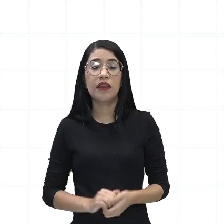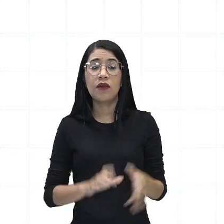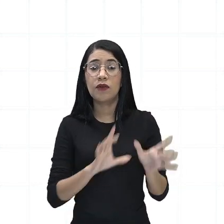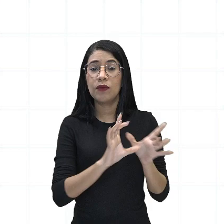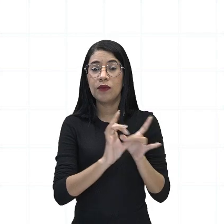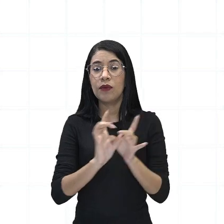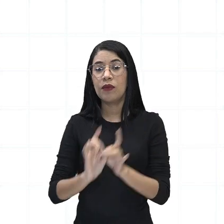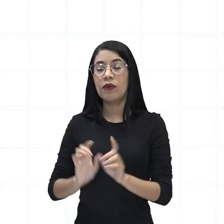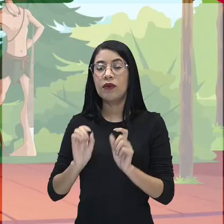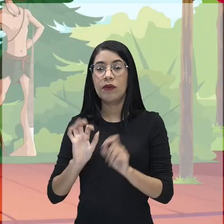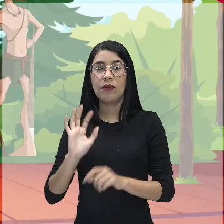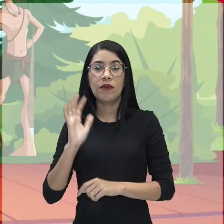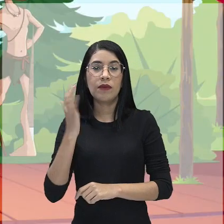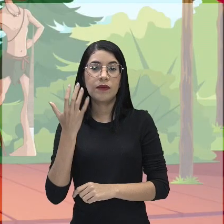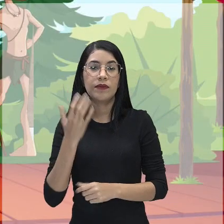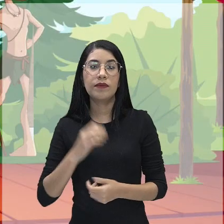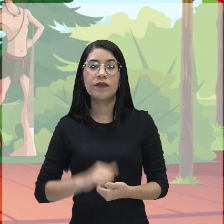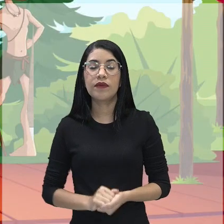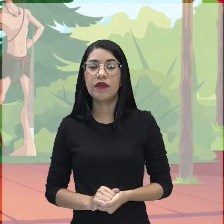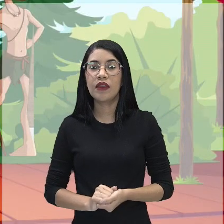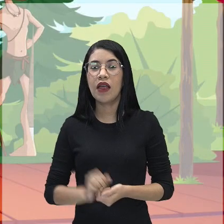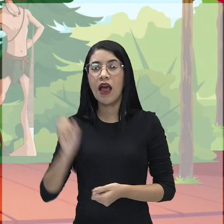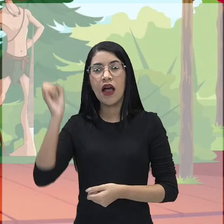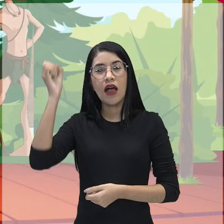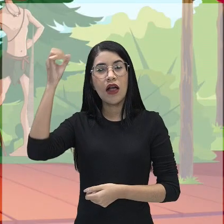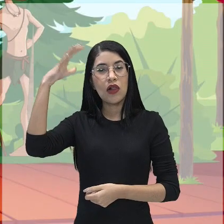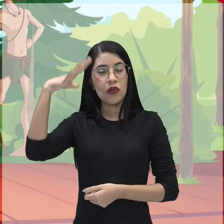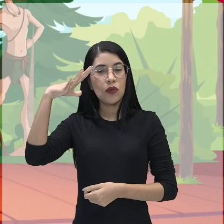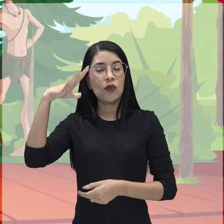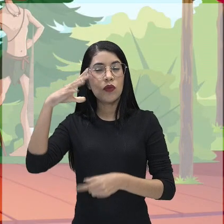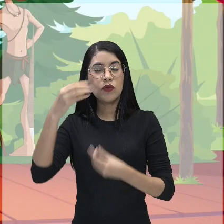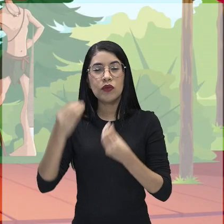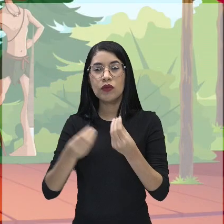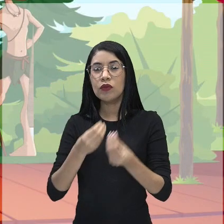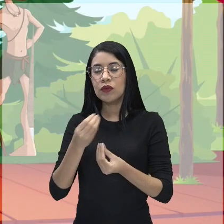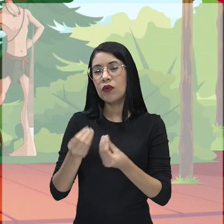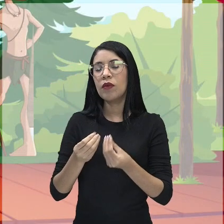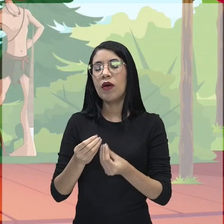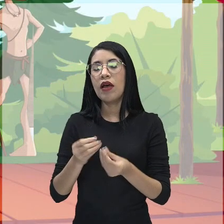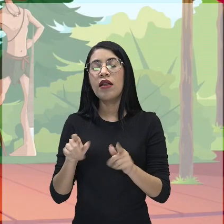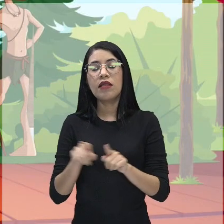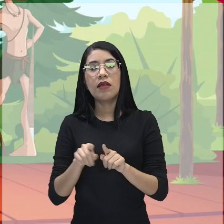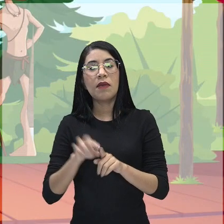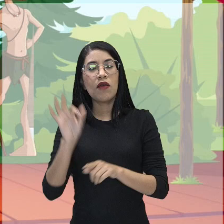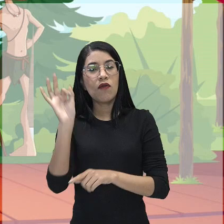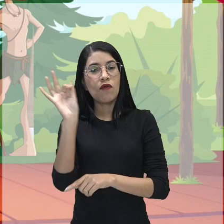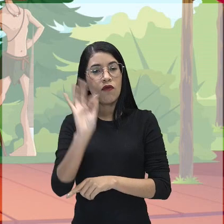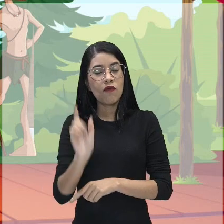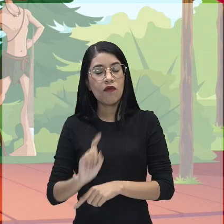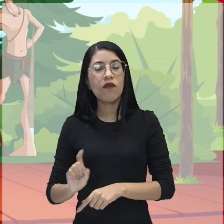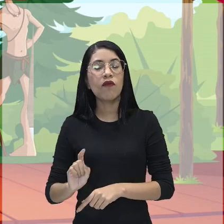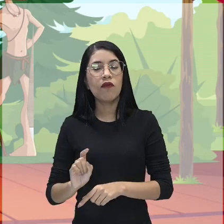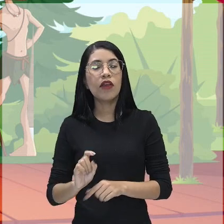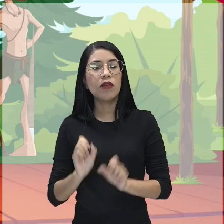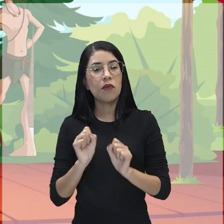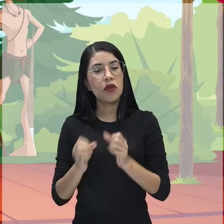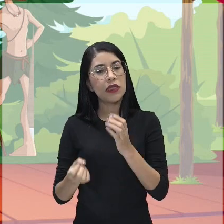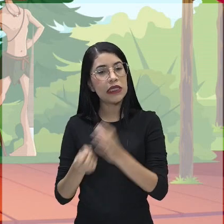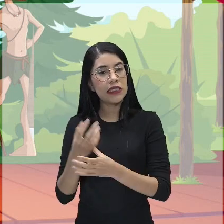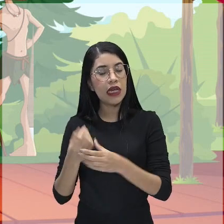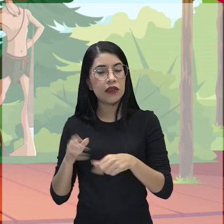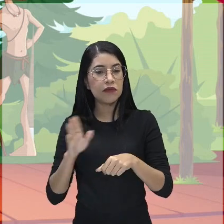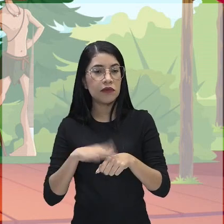vai acontecer? Nós falamos da iluminação, não é verdade? Mas existem efeitos especiais que nós podemos fazer. E eu sugeri que